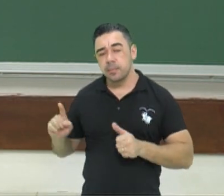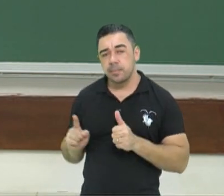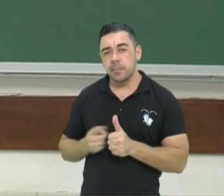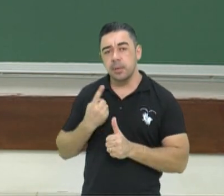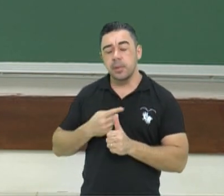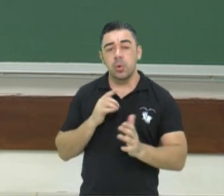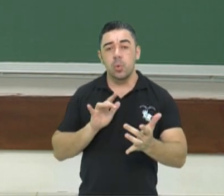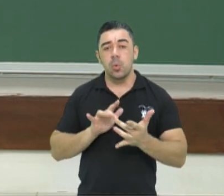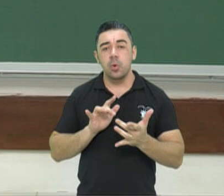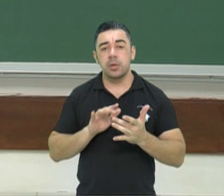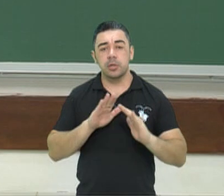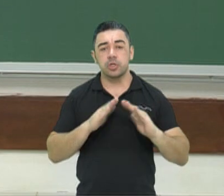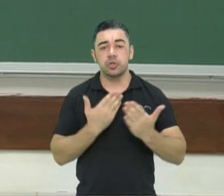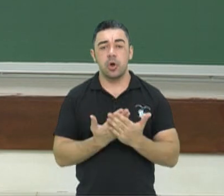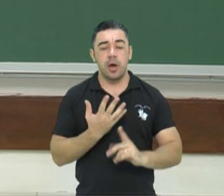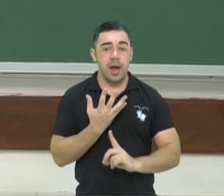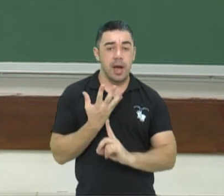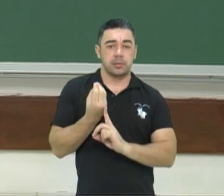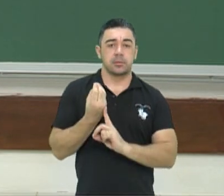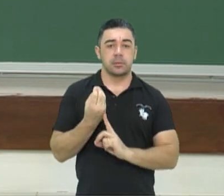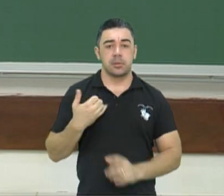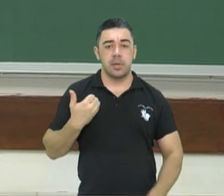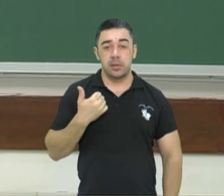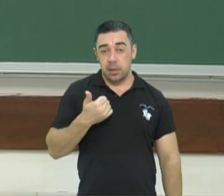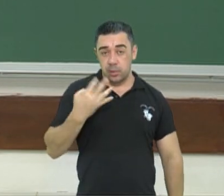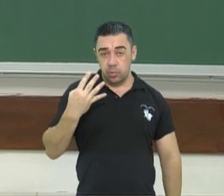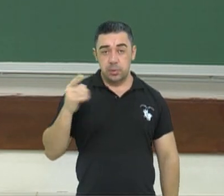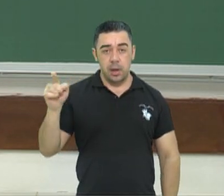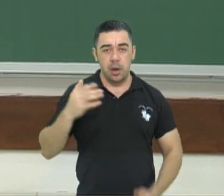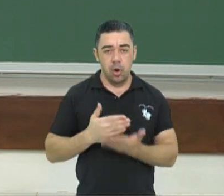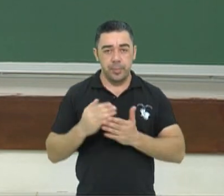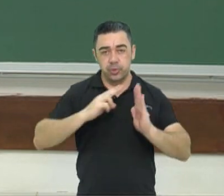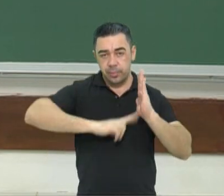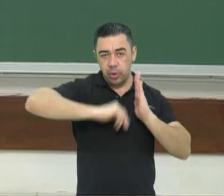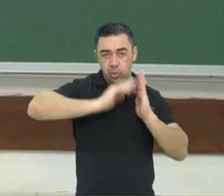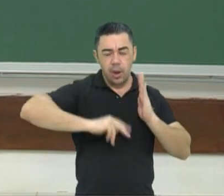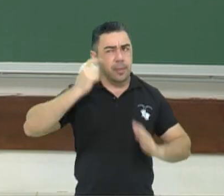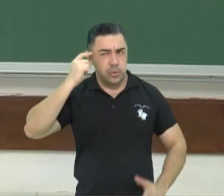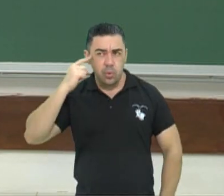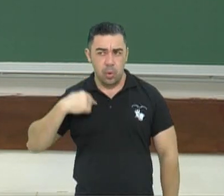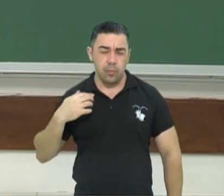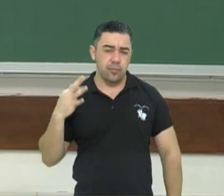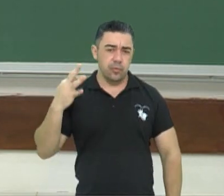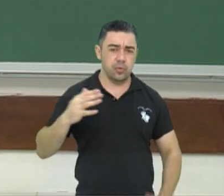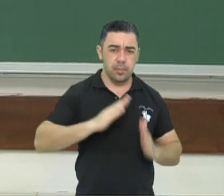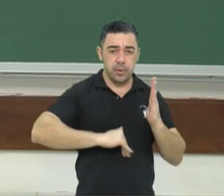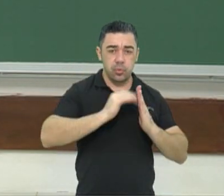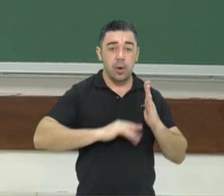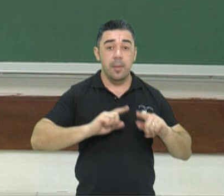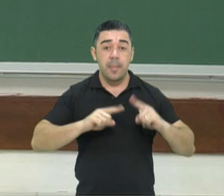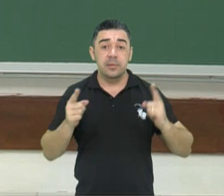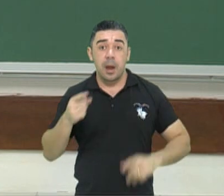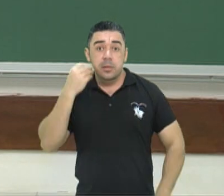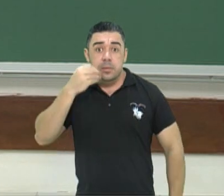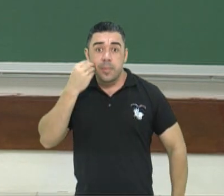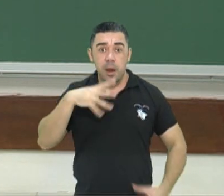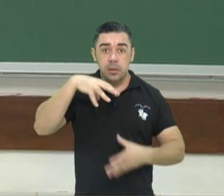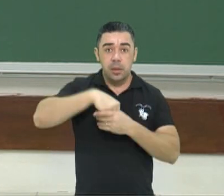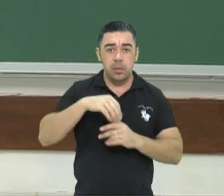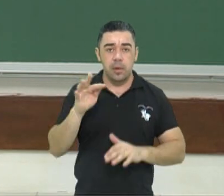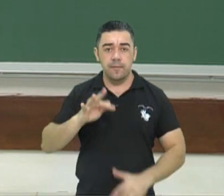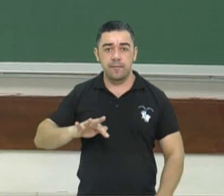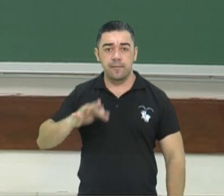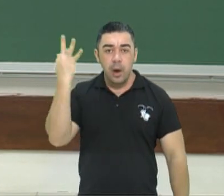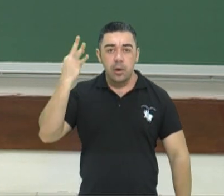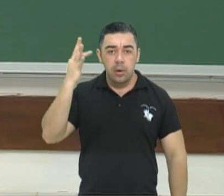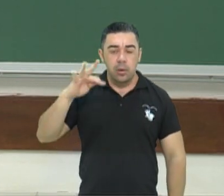momento, contato com a escola de artes. Com 14 anos de idade, ela começou a pintar. Ela achou que ia ser pintora, mas ela fez uma experiência de performance dentro da faculdade e isso